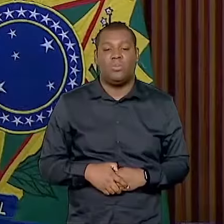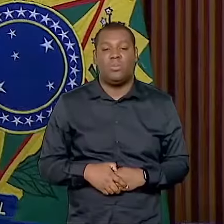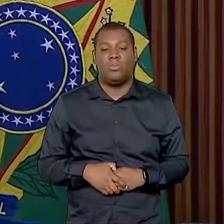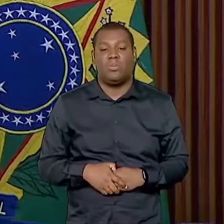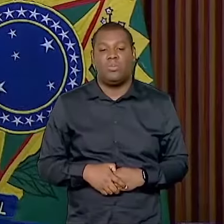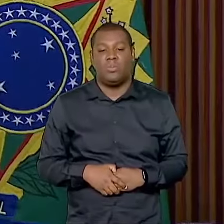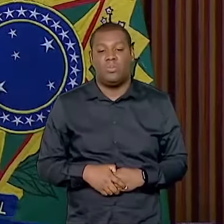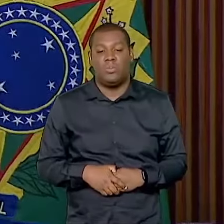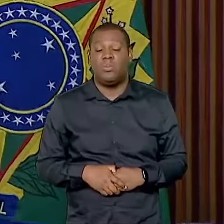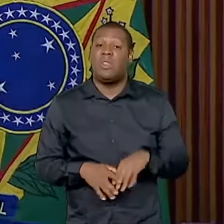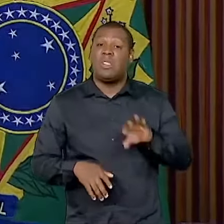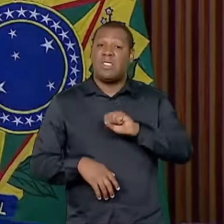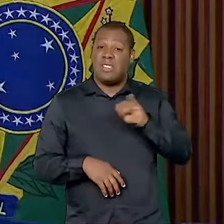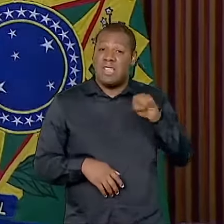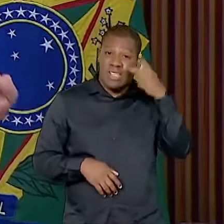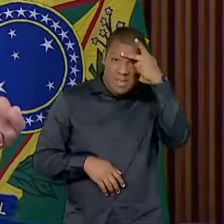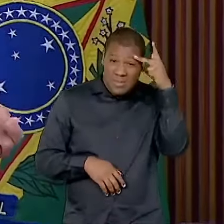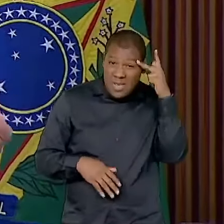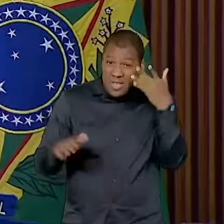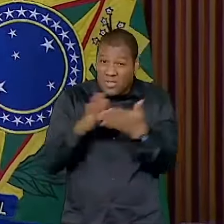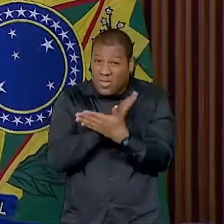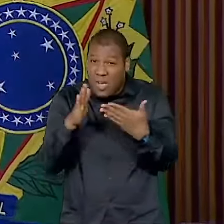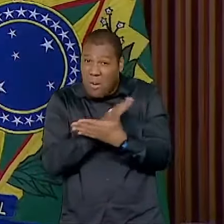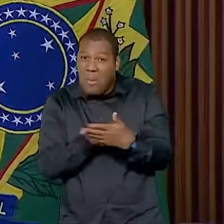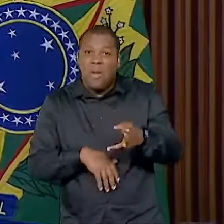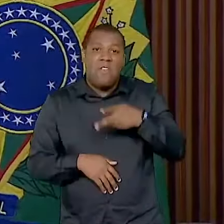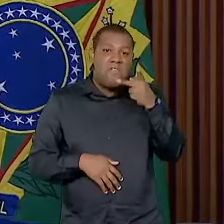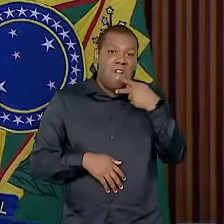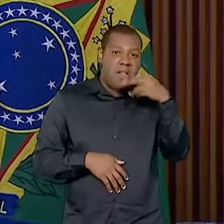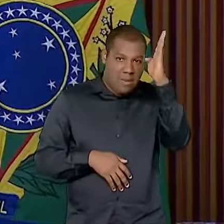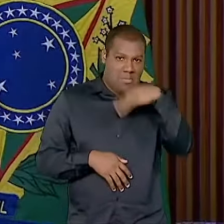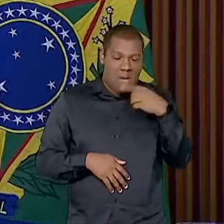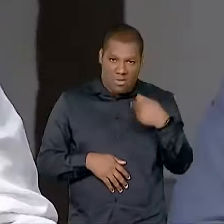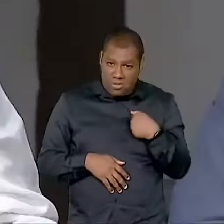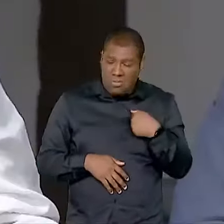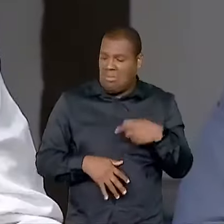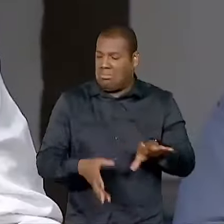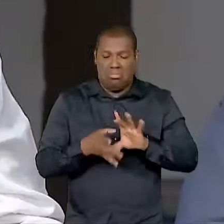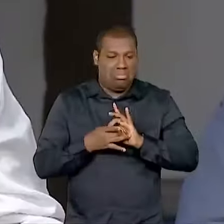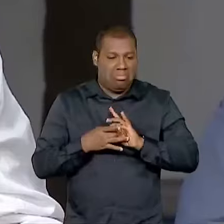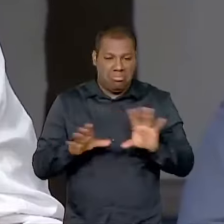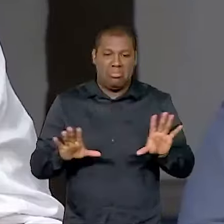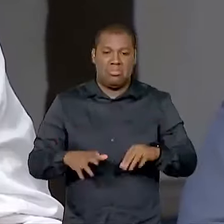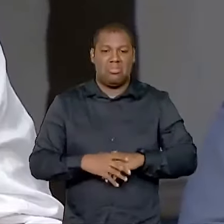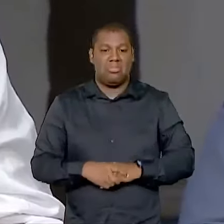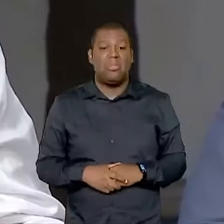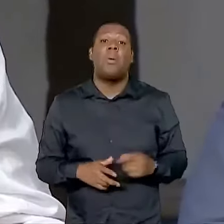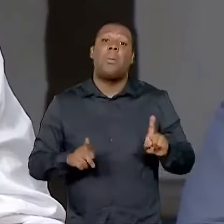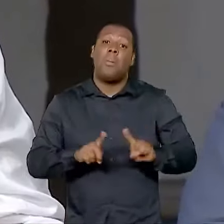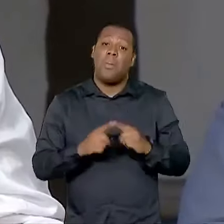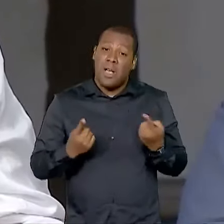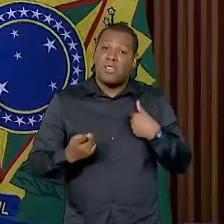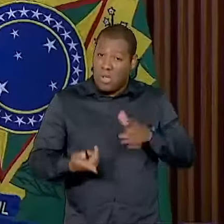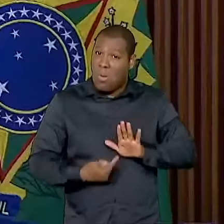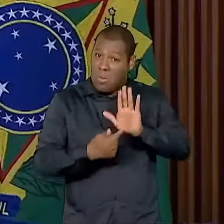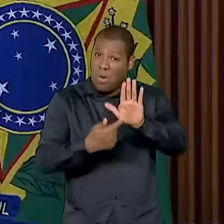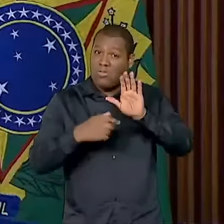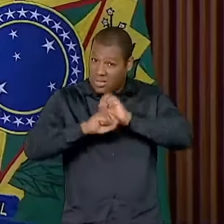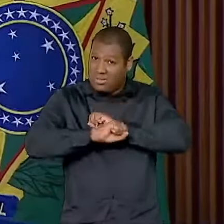não falam bem da gente ou bem das coisas que a gente fez, nós é que temos que falar. Então, é importante vocês prestarem